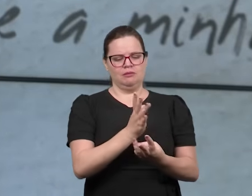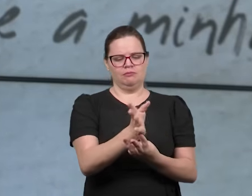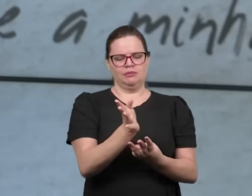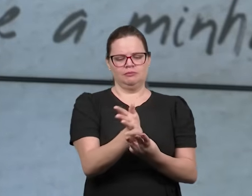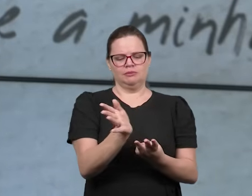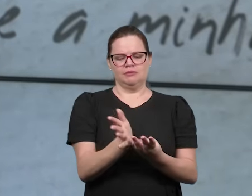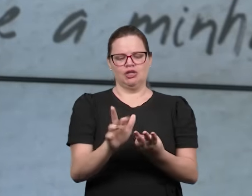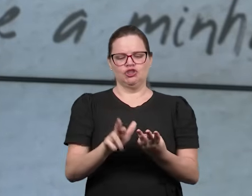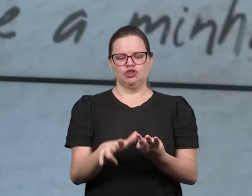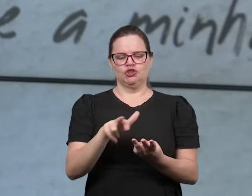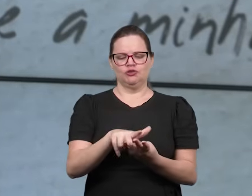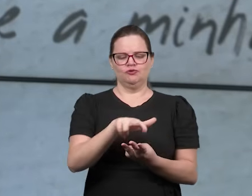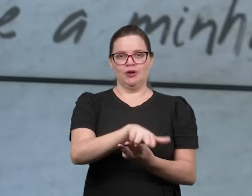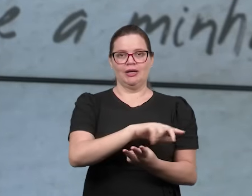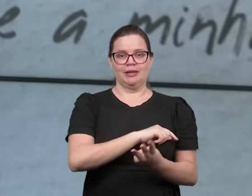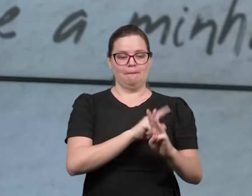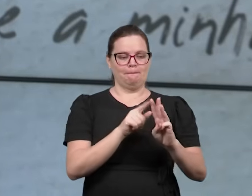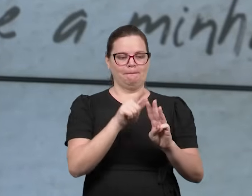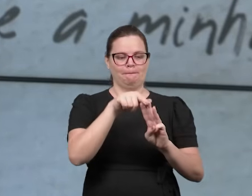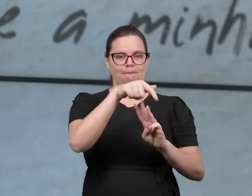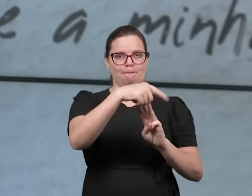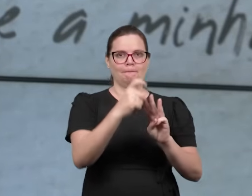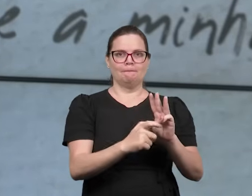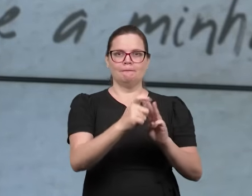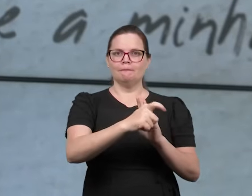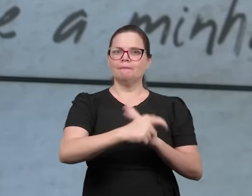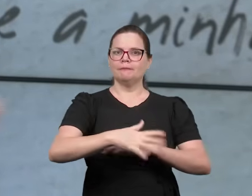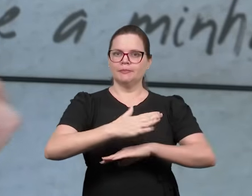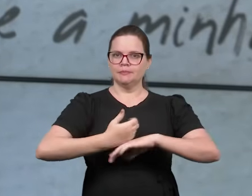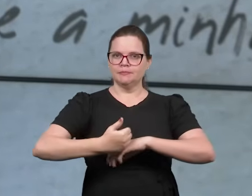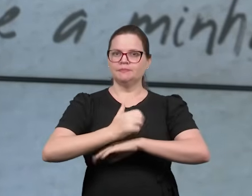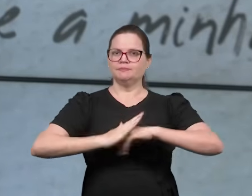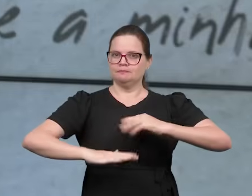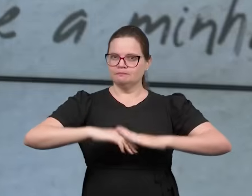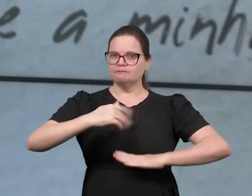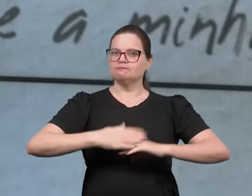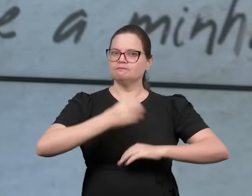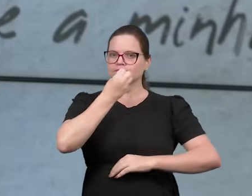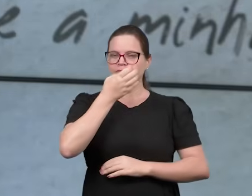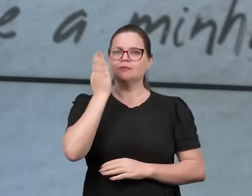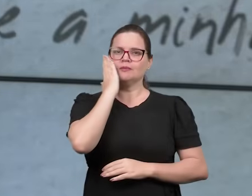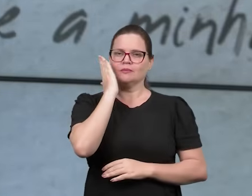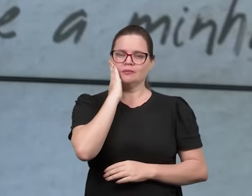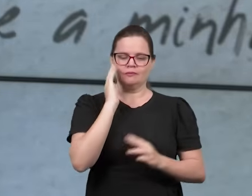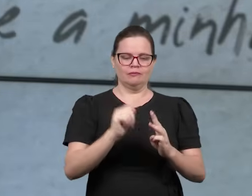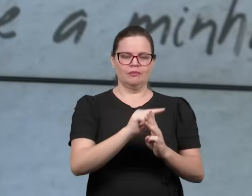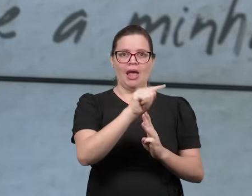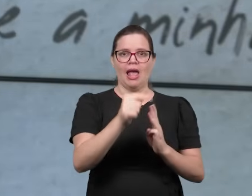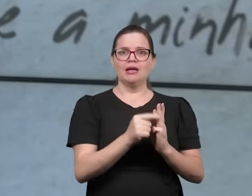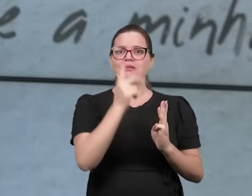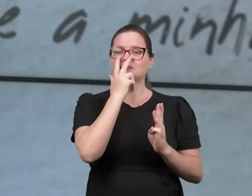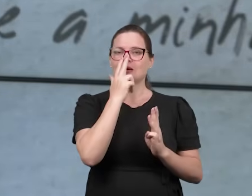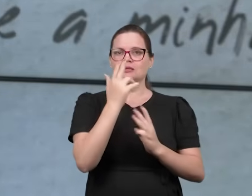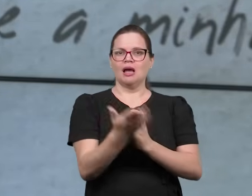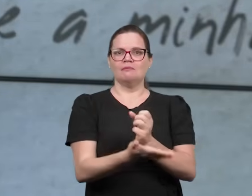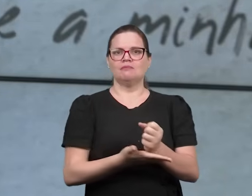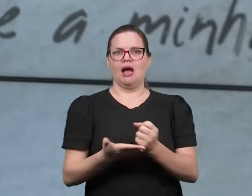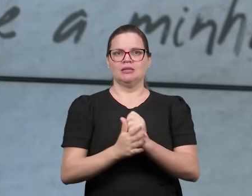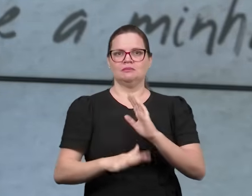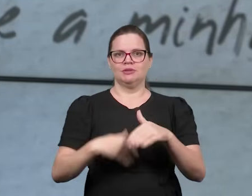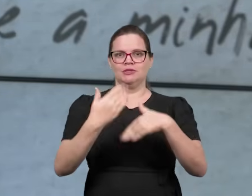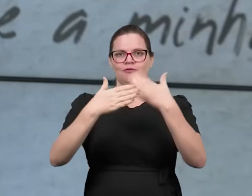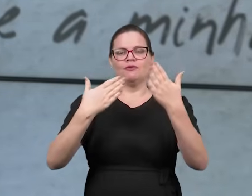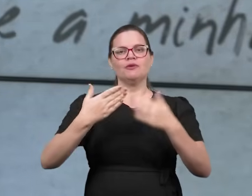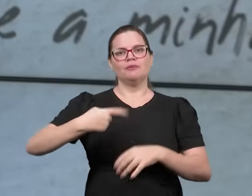diferentes, 3 pessoas talentosíssimas foram responsáveis, aí, vamos dizer assim, um tripé do desenvolvimento humano ali, né?